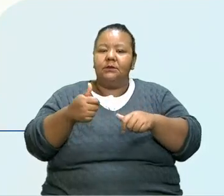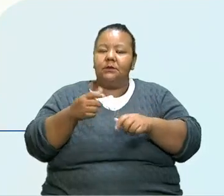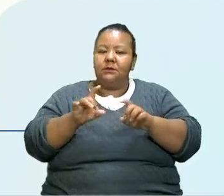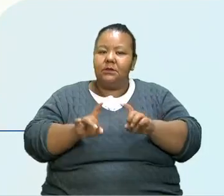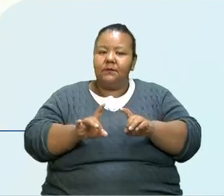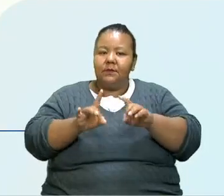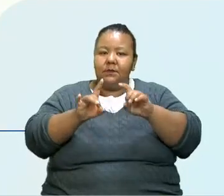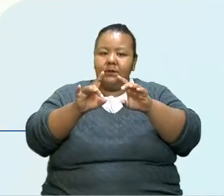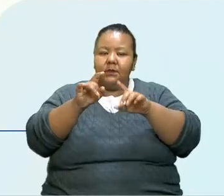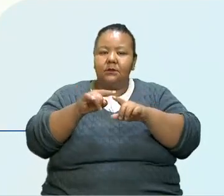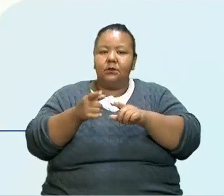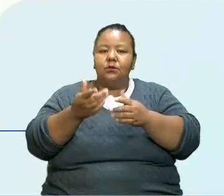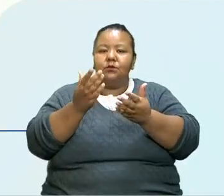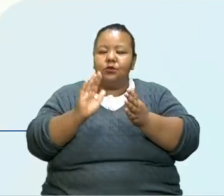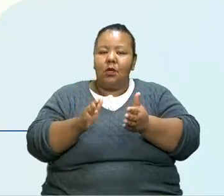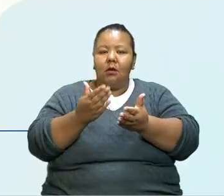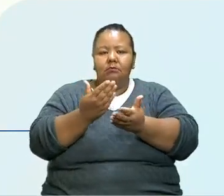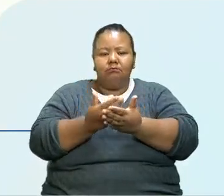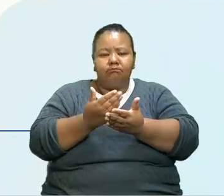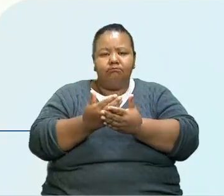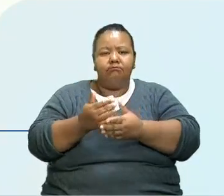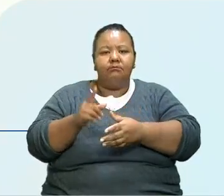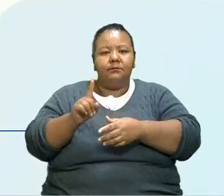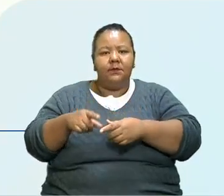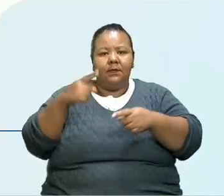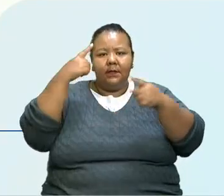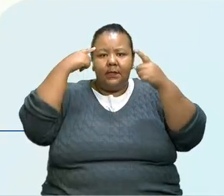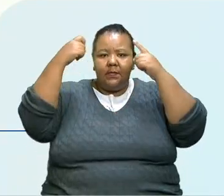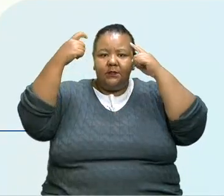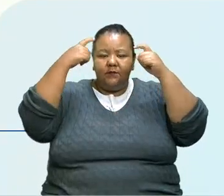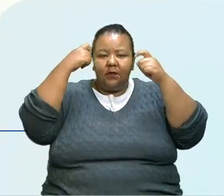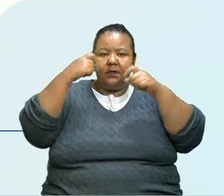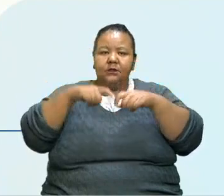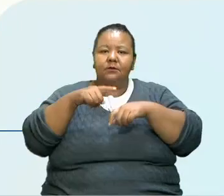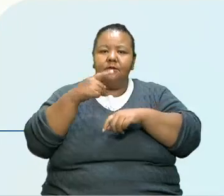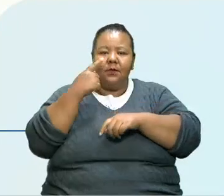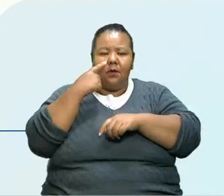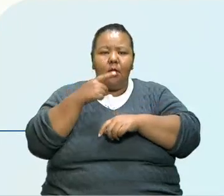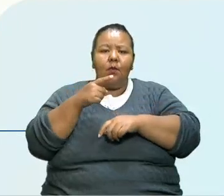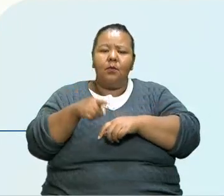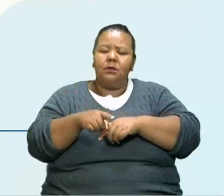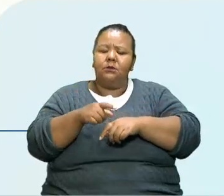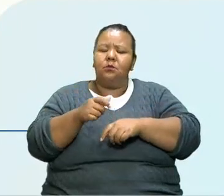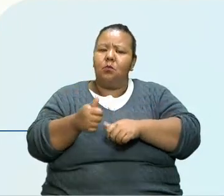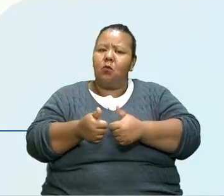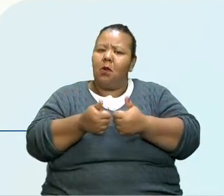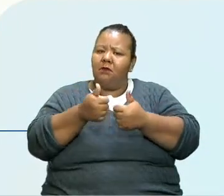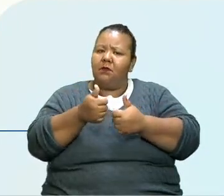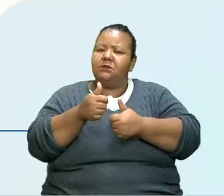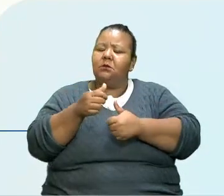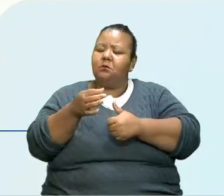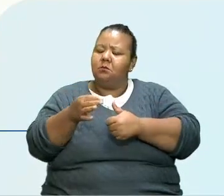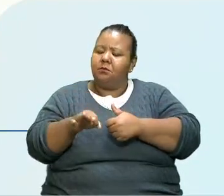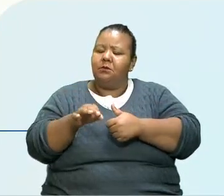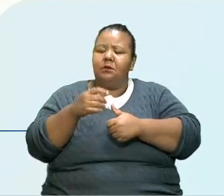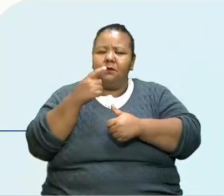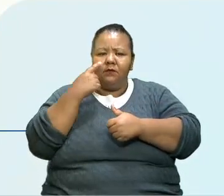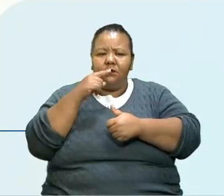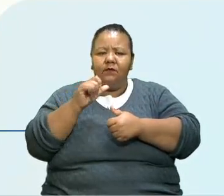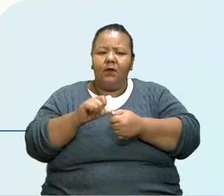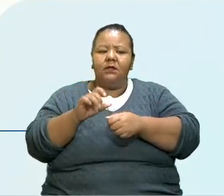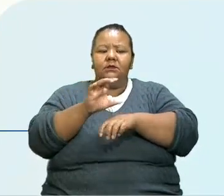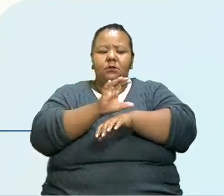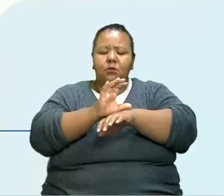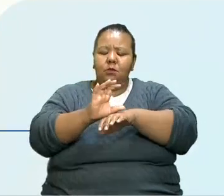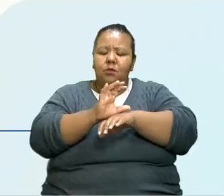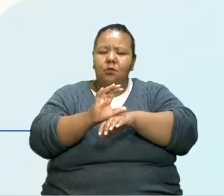e criatividade dos funcionários? Qualificação é fácil, você vai lá, faz curso, você mostra que você é qualificado e